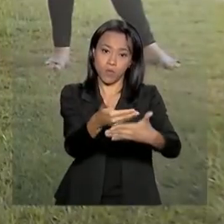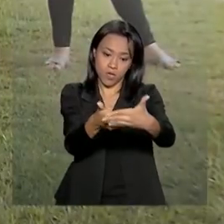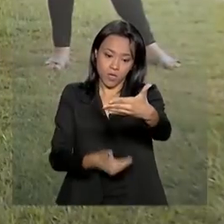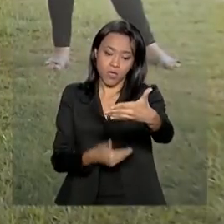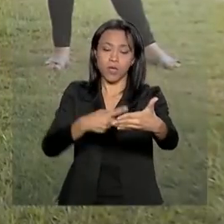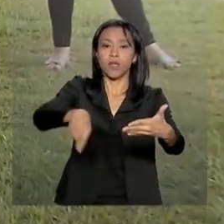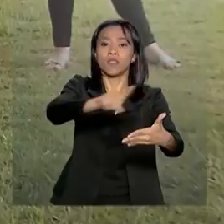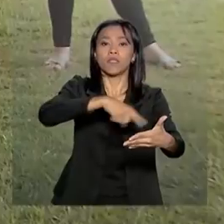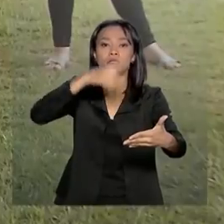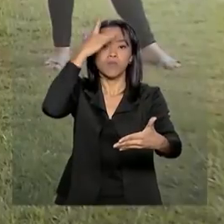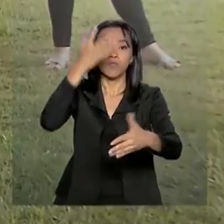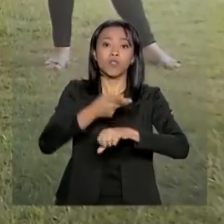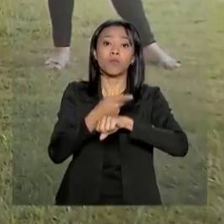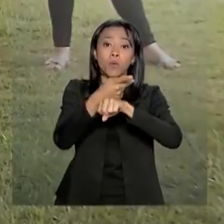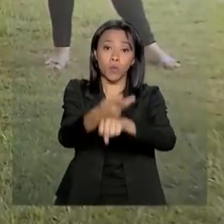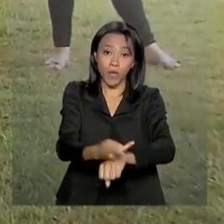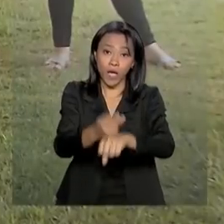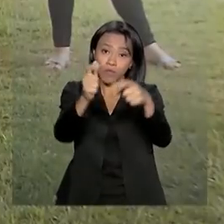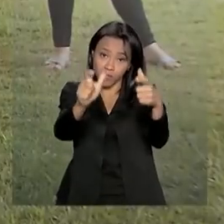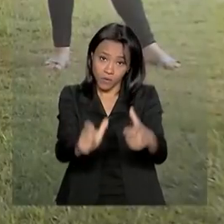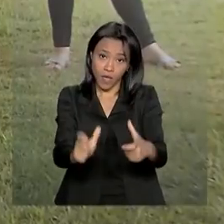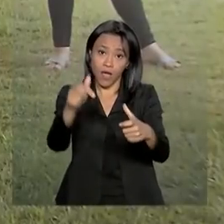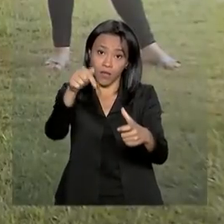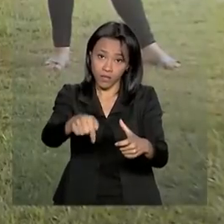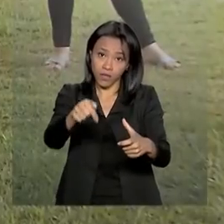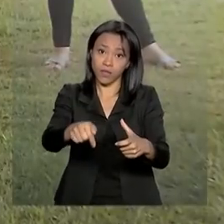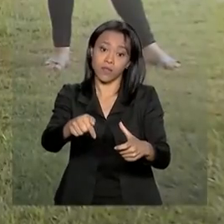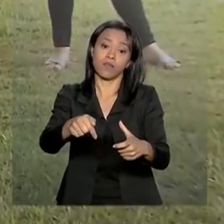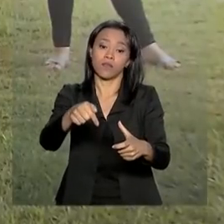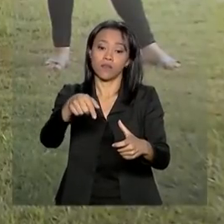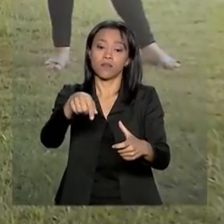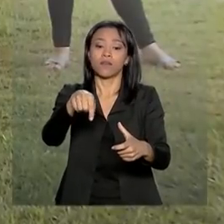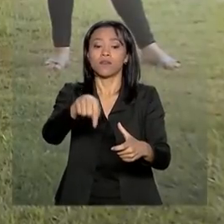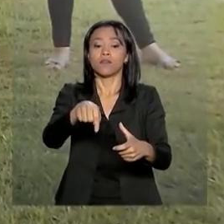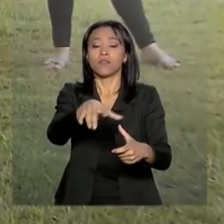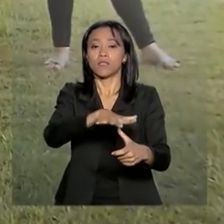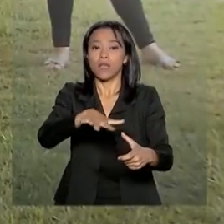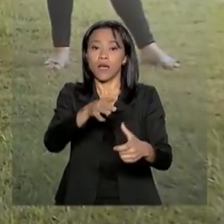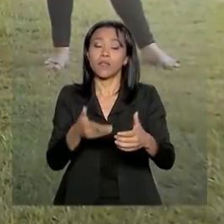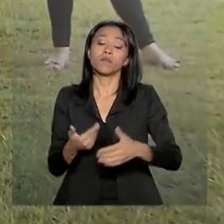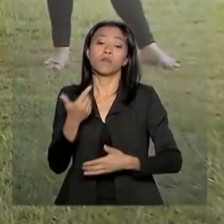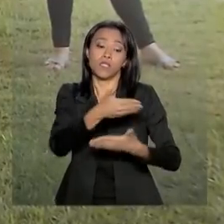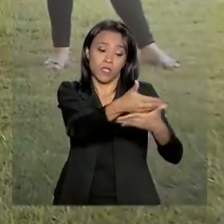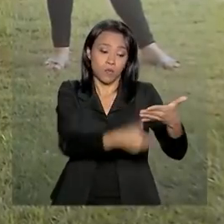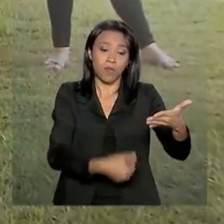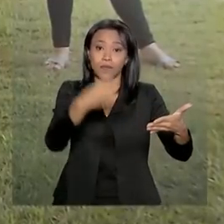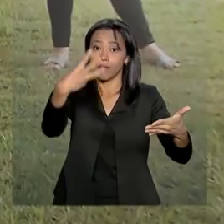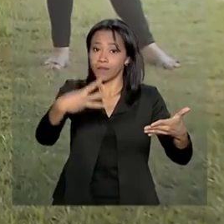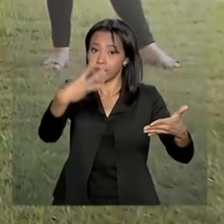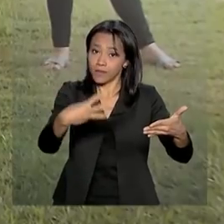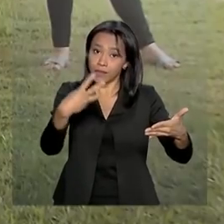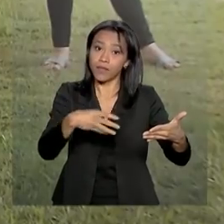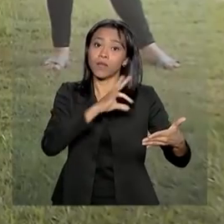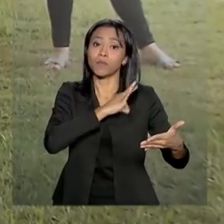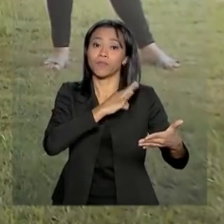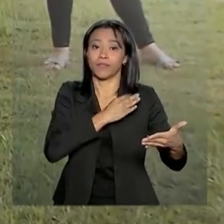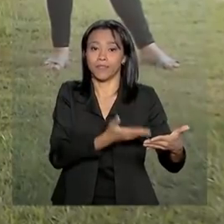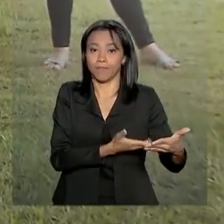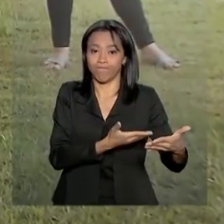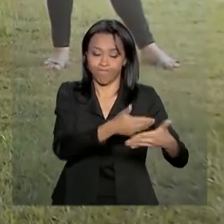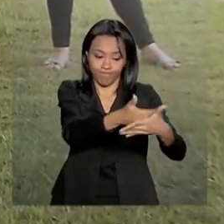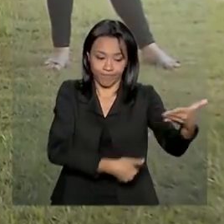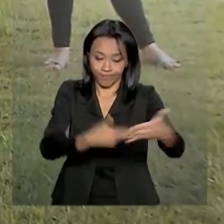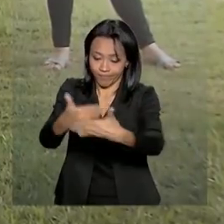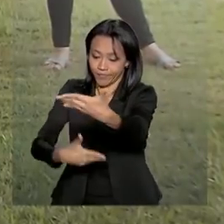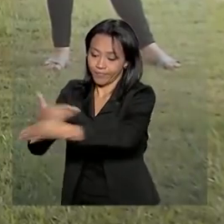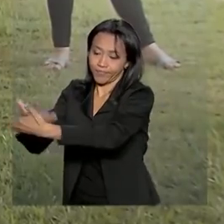que procuravam a Estação do Conhecimento, que é um ponto de apoio montado também pela Vale aqui em Brumadinho, e uma terceira lista da Polícia Civil. Para